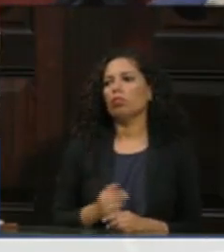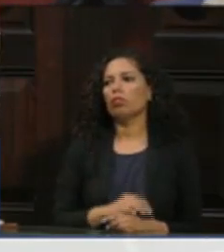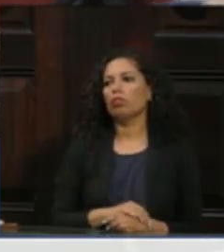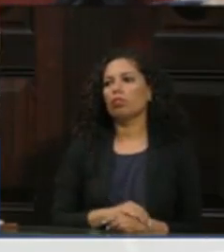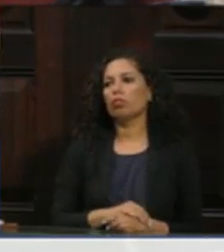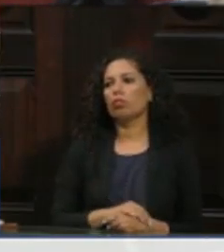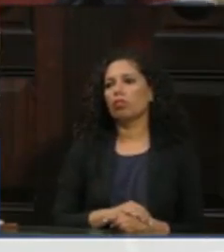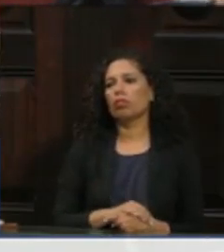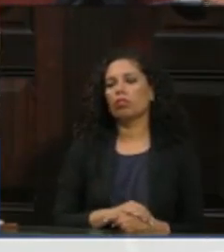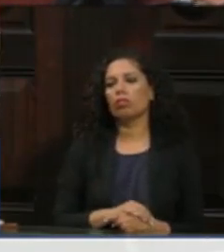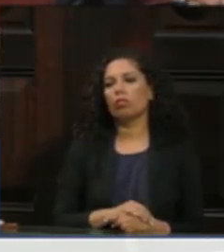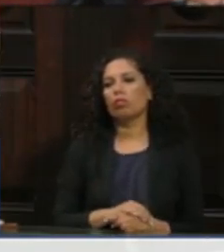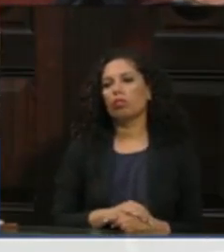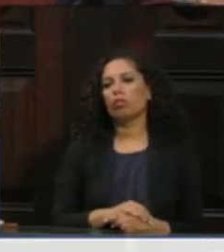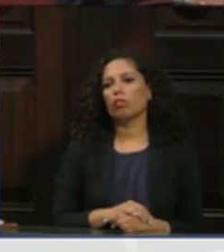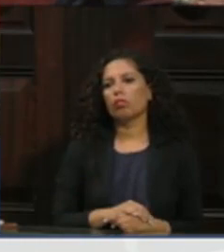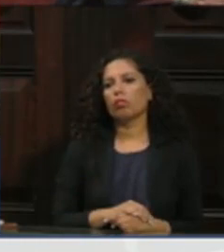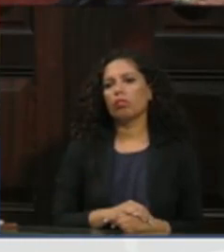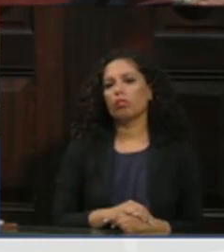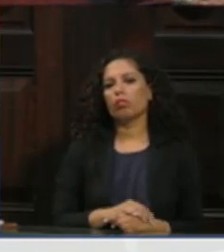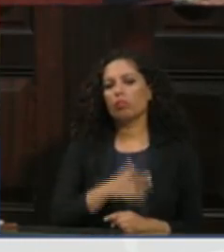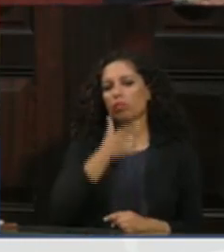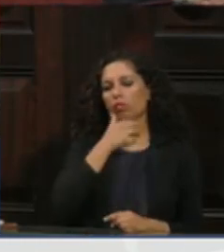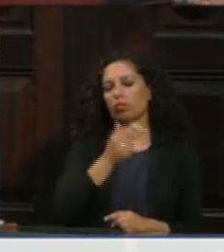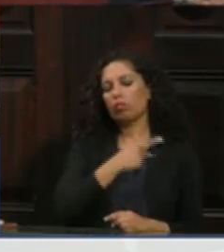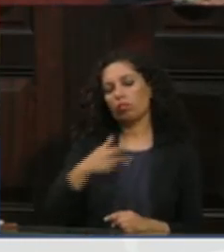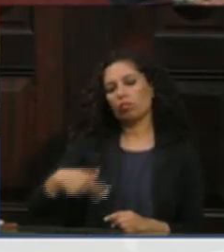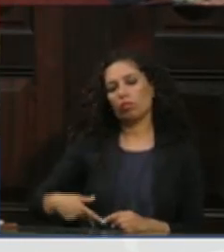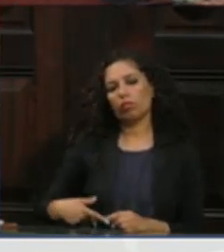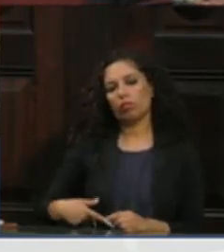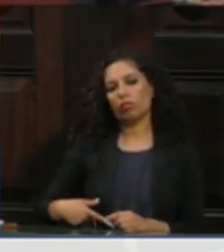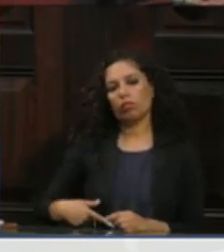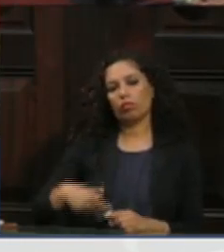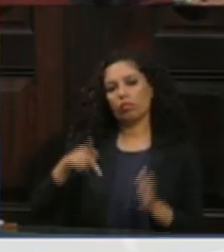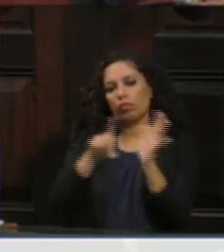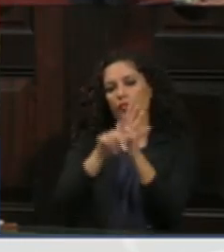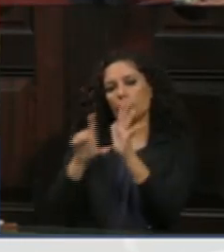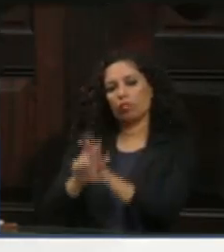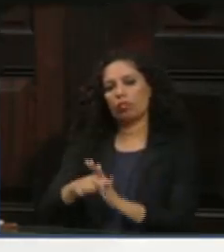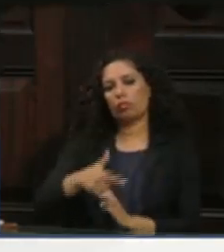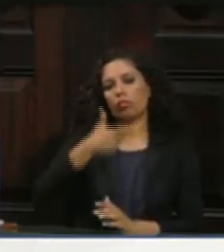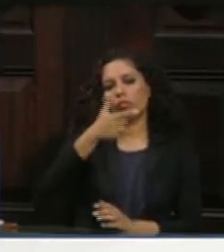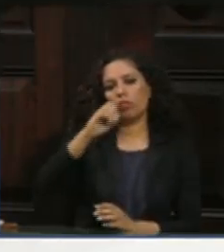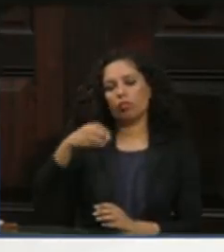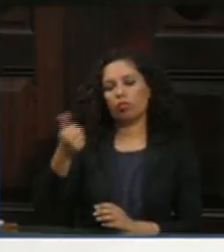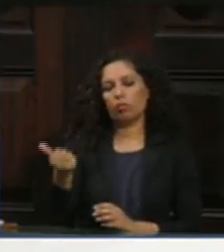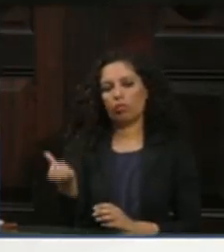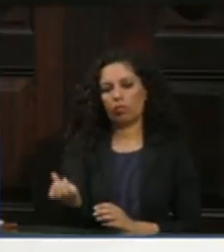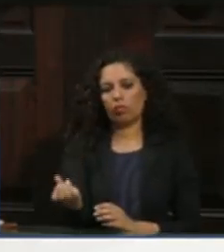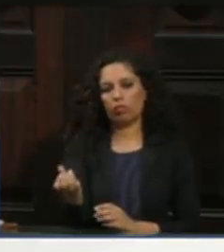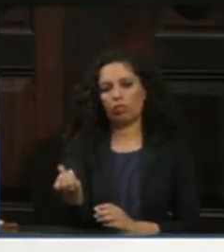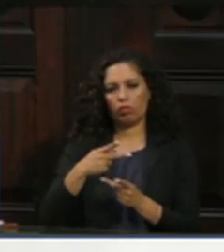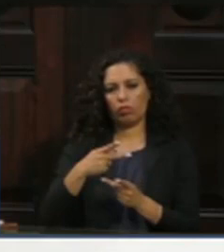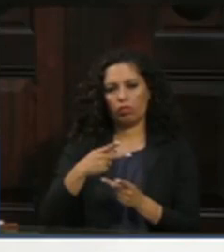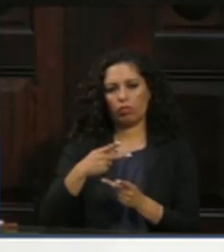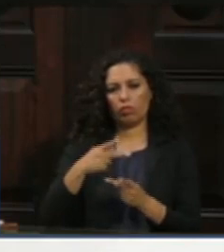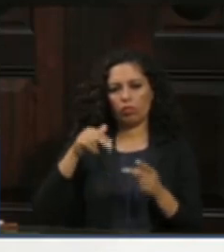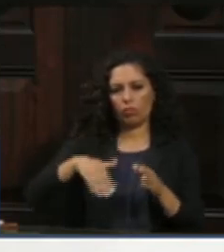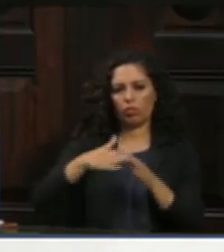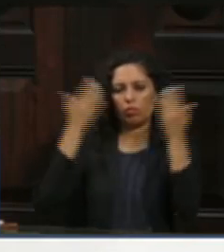para disposições de resíduos sólidos em áreas de aquífero. Pendente de pareceres das comissões de Constituição e Justiça, Defesa do Meio Ambiente, Saneamento Ambiental,